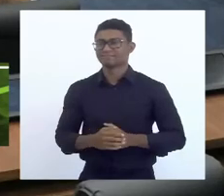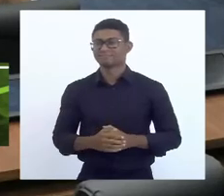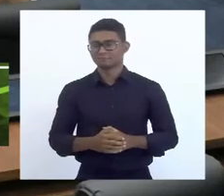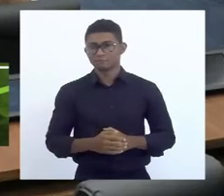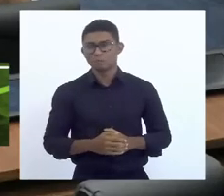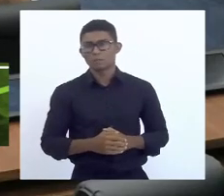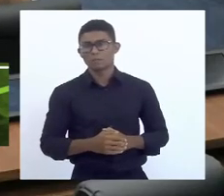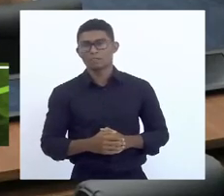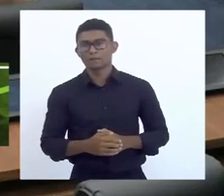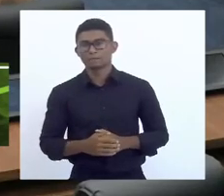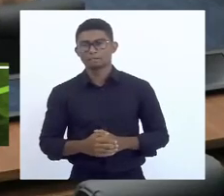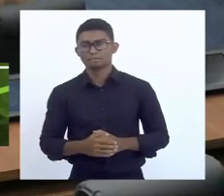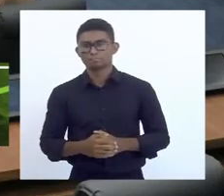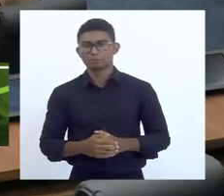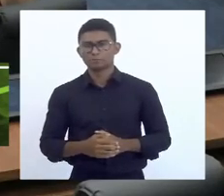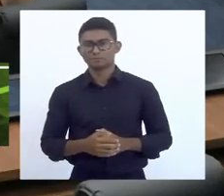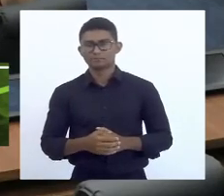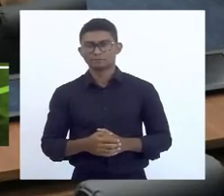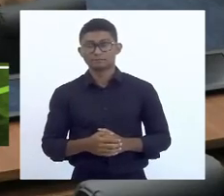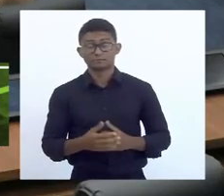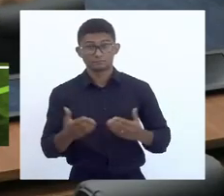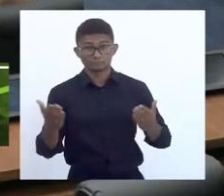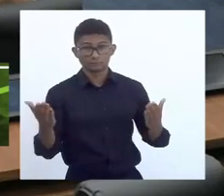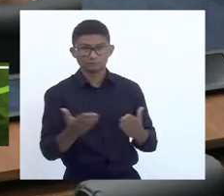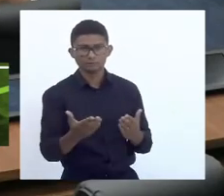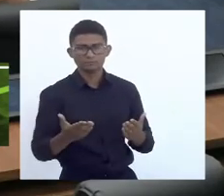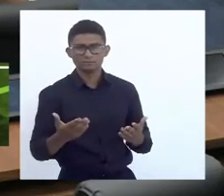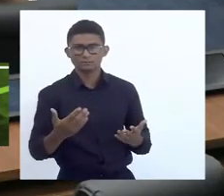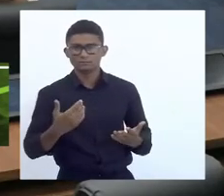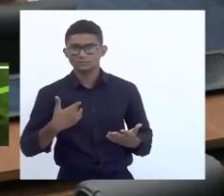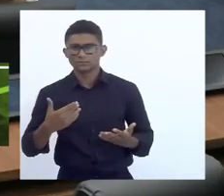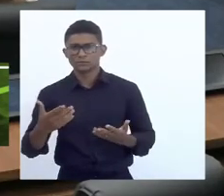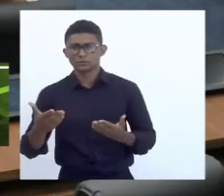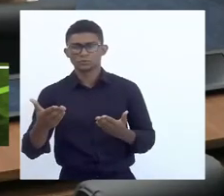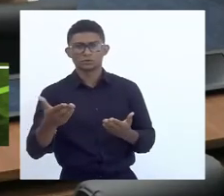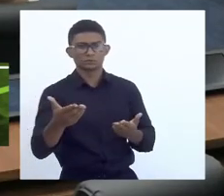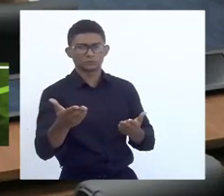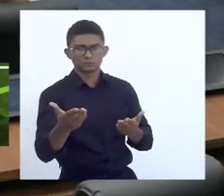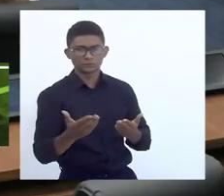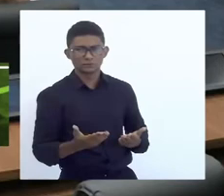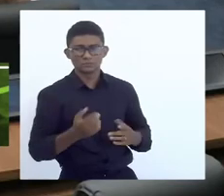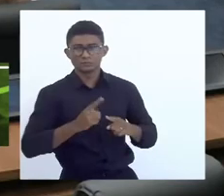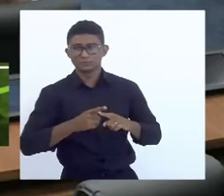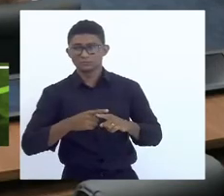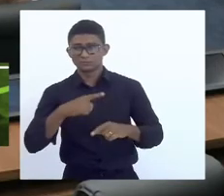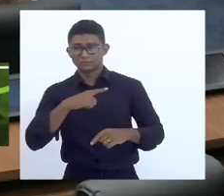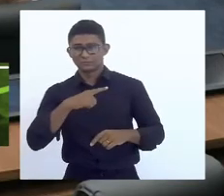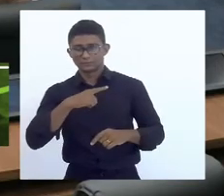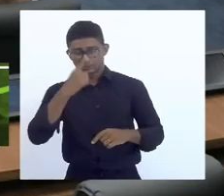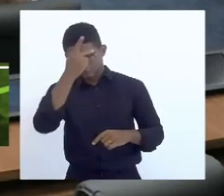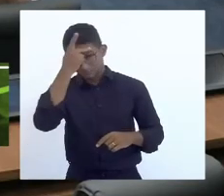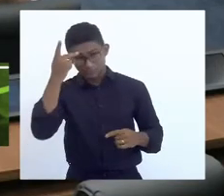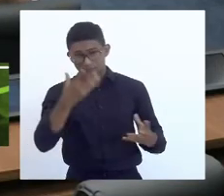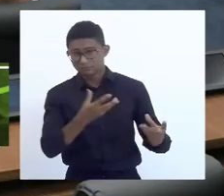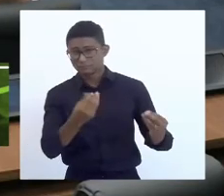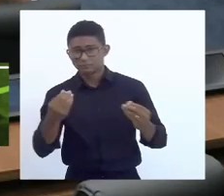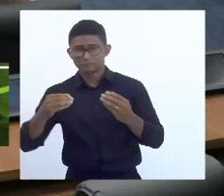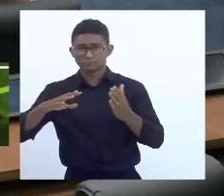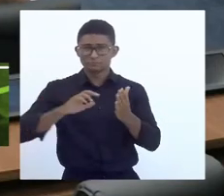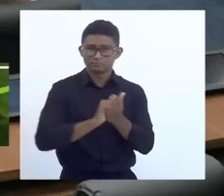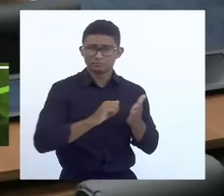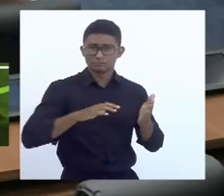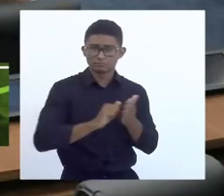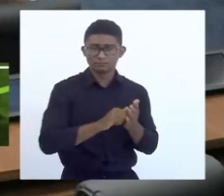nossa atividade. Queria passar imediatamente a palavra, porque tem muita gente aqui escrito, ó, Juliana